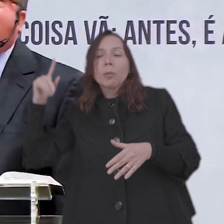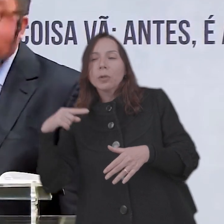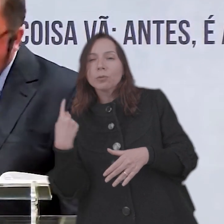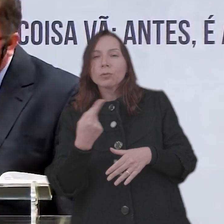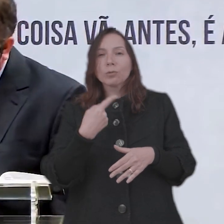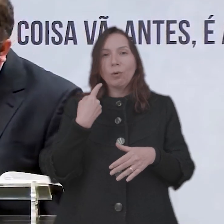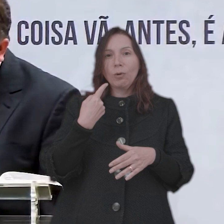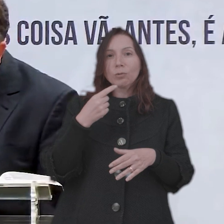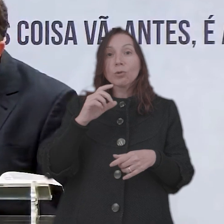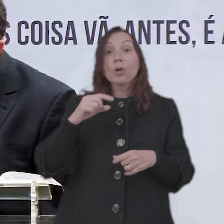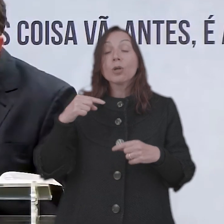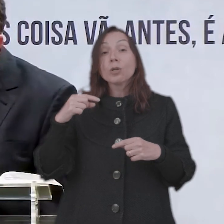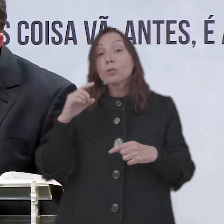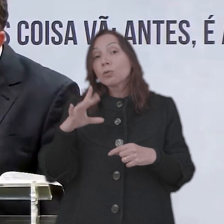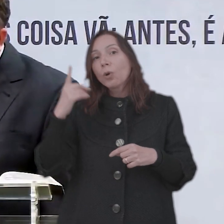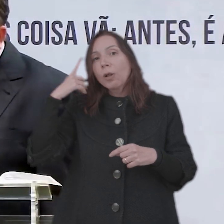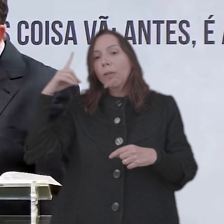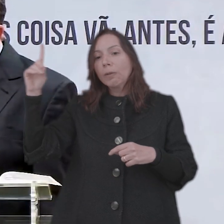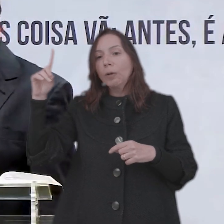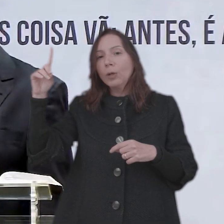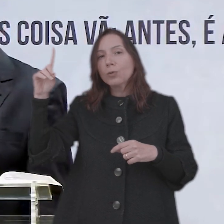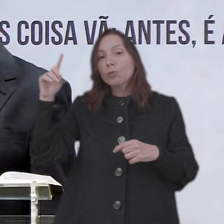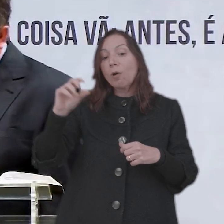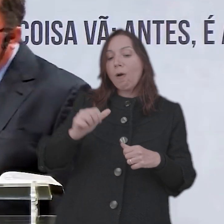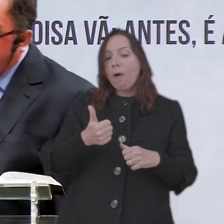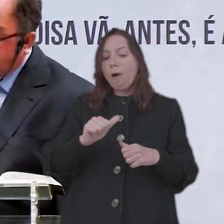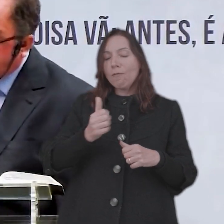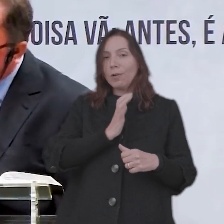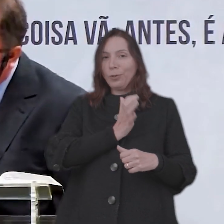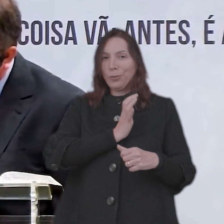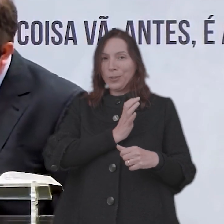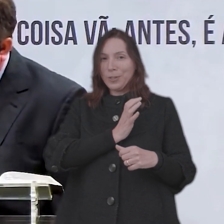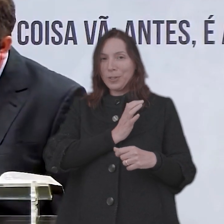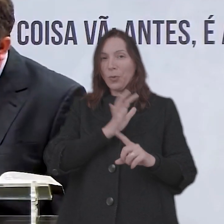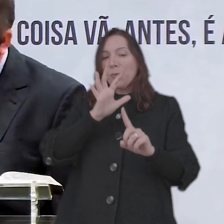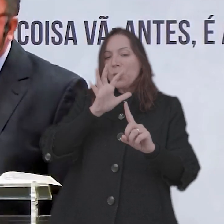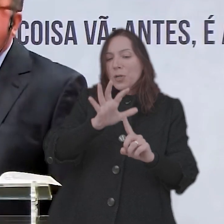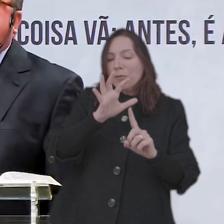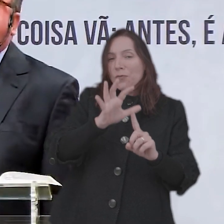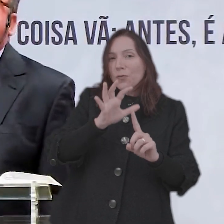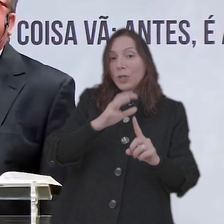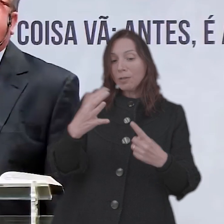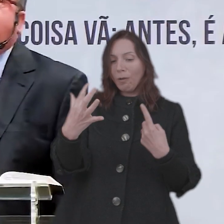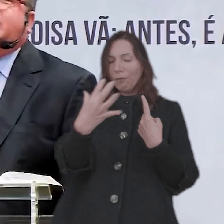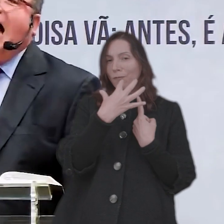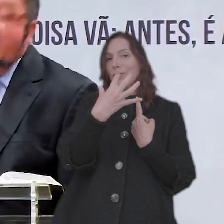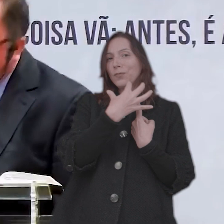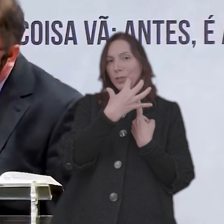Deus avalia o seu coração, somente Deus influencia o seu coração,